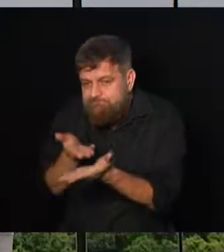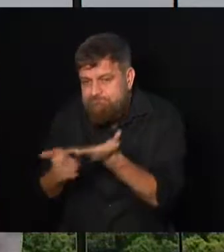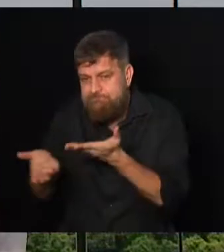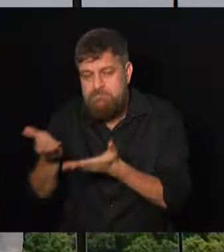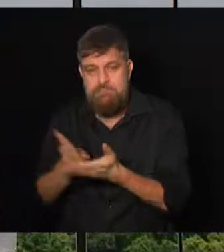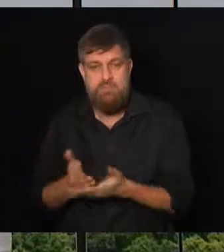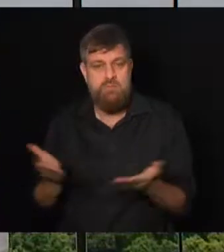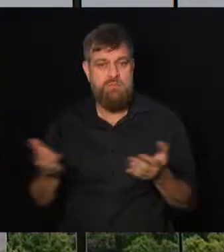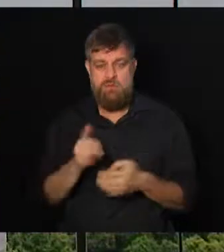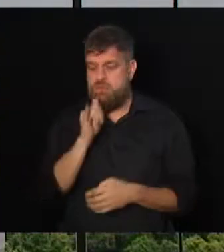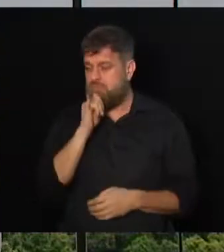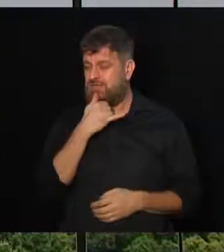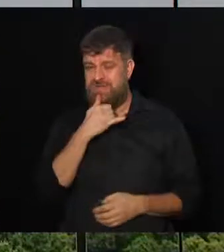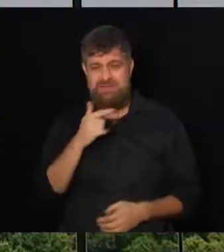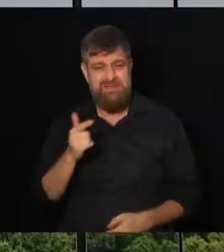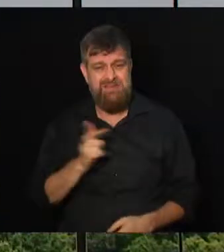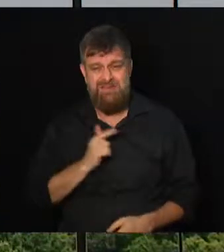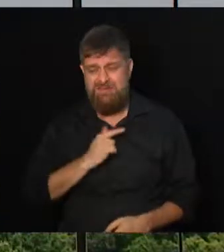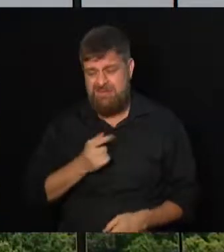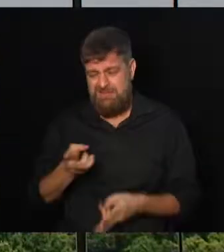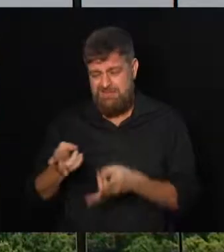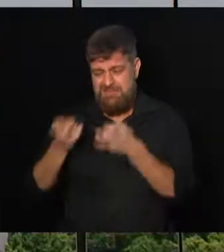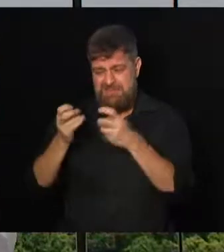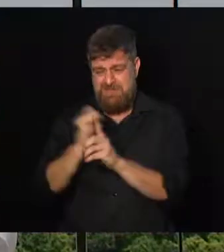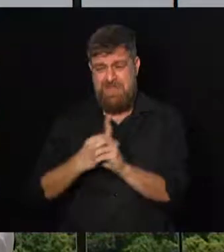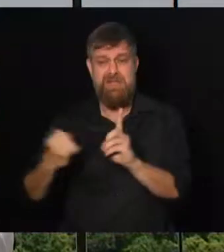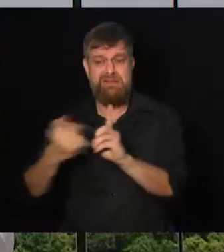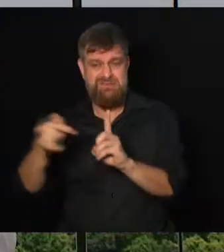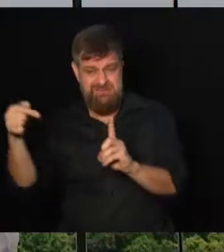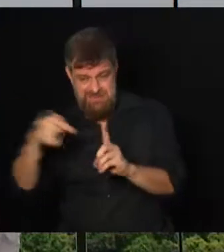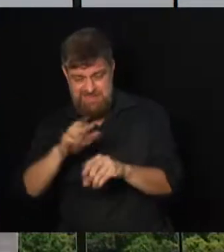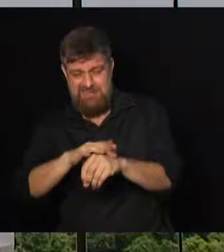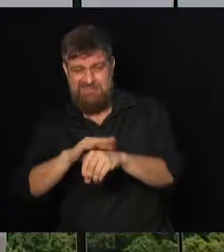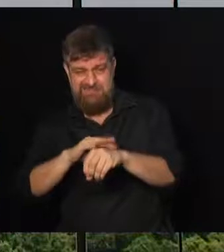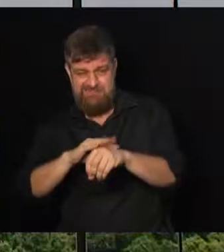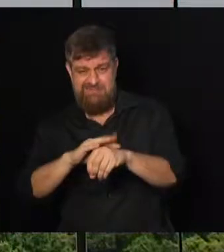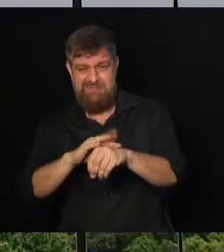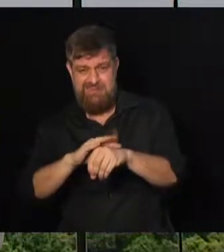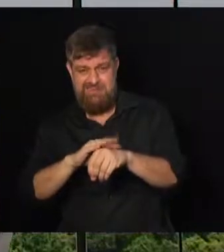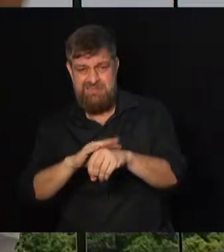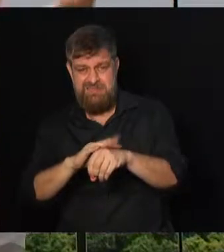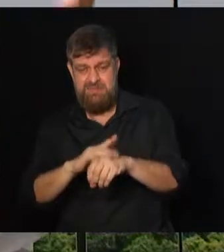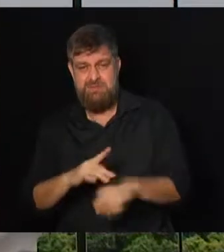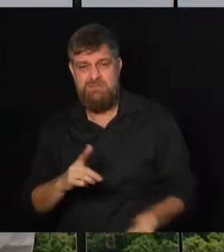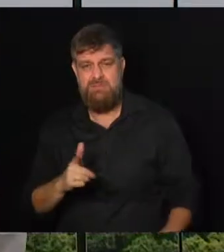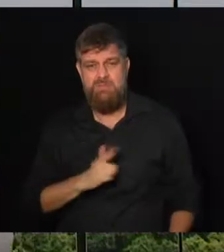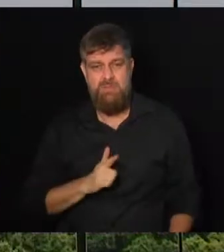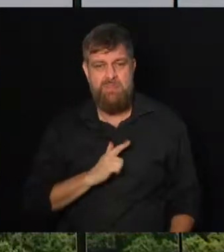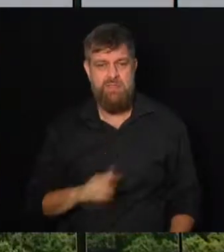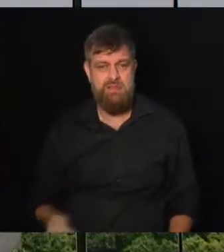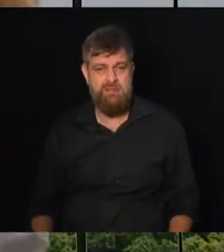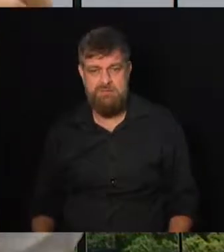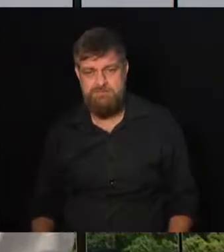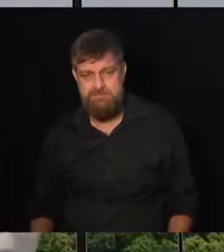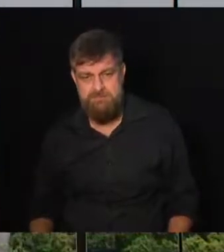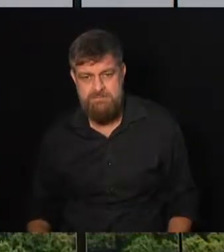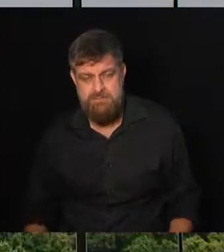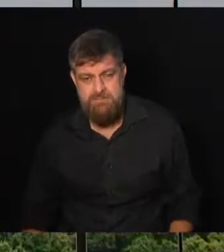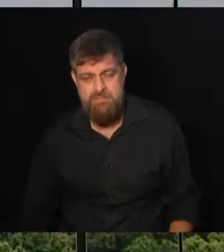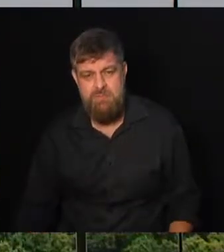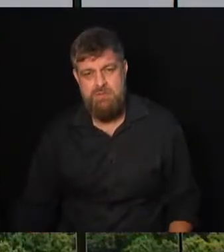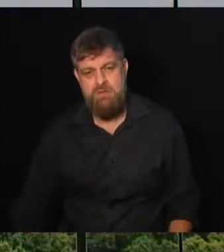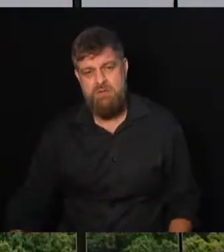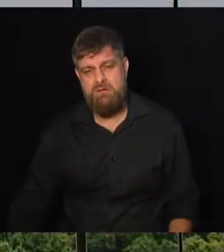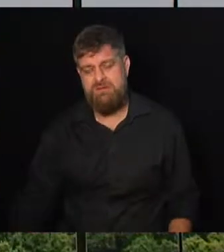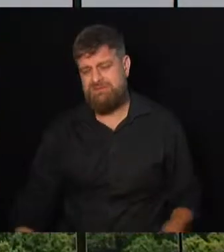infelizmente, hoje em dia, nós temos visto uma sociedade doente, onde se polarizou todas